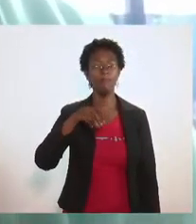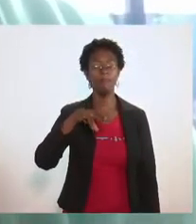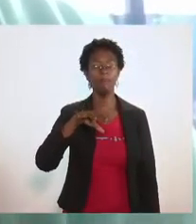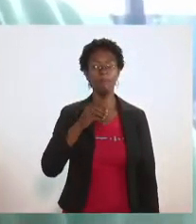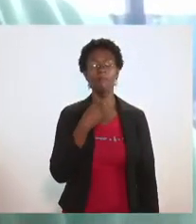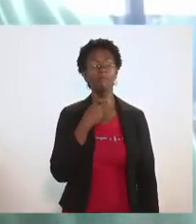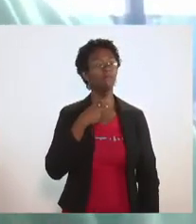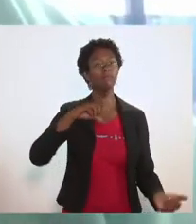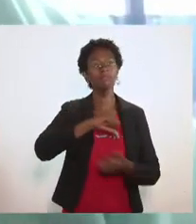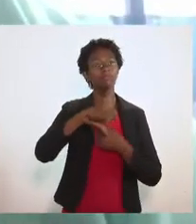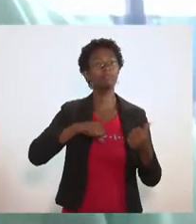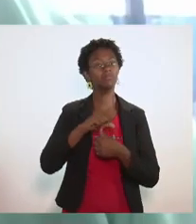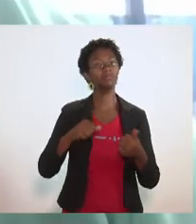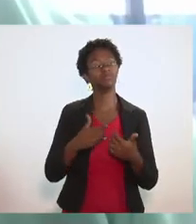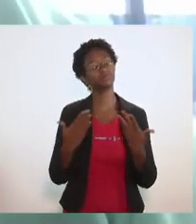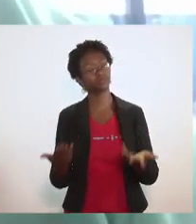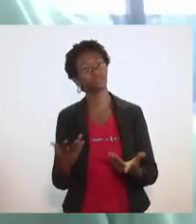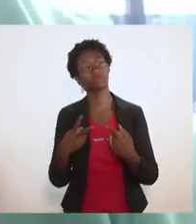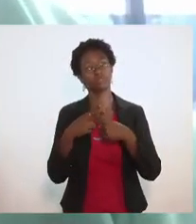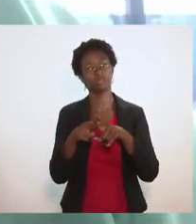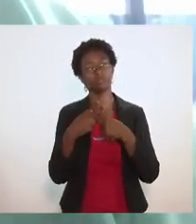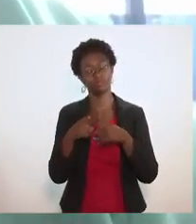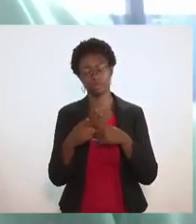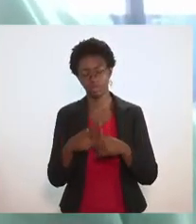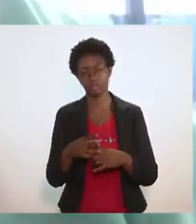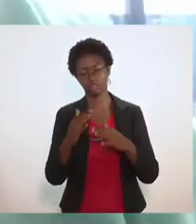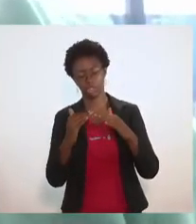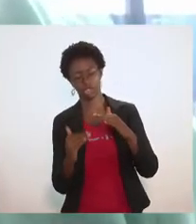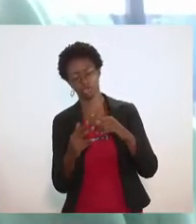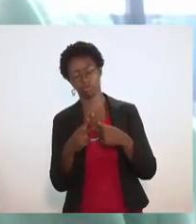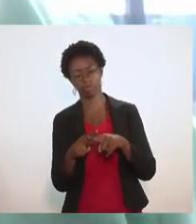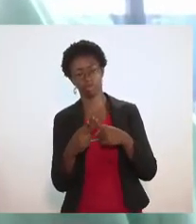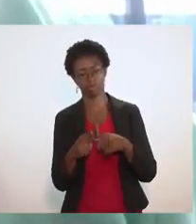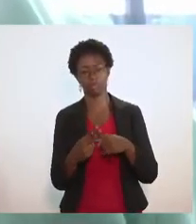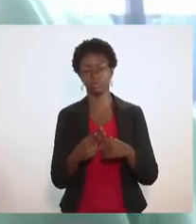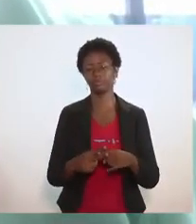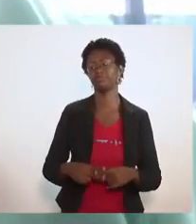pode ter um bem tombado cultural que,